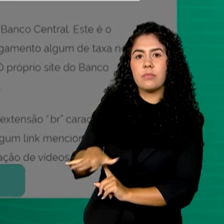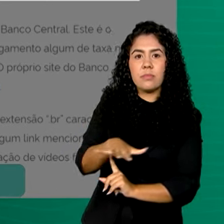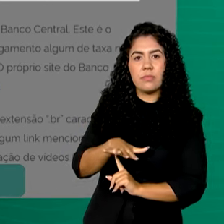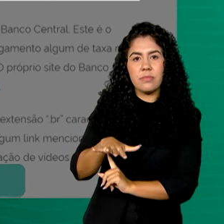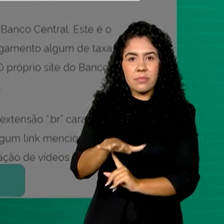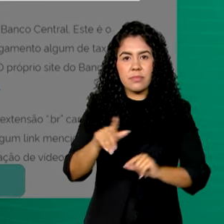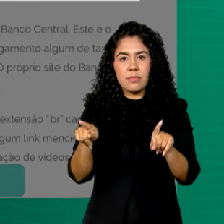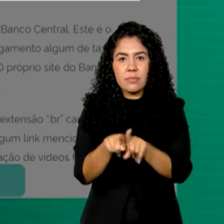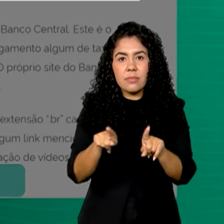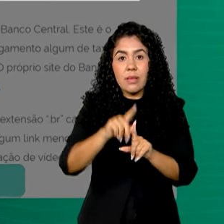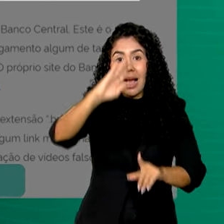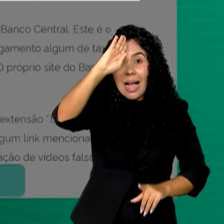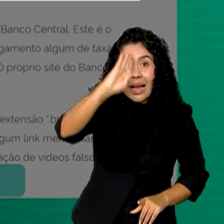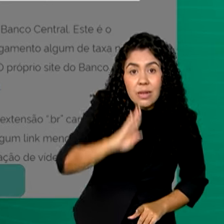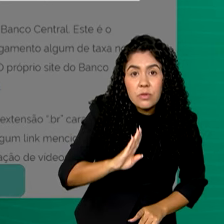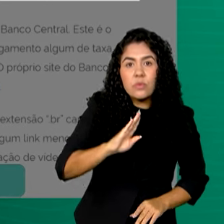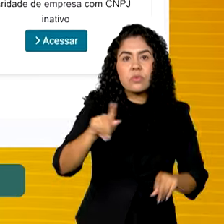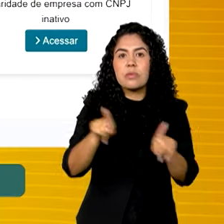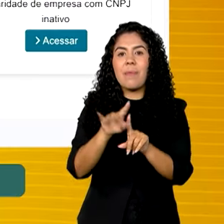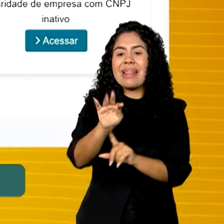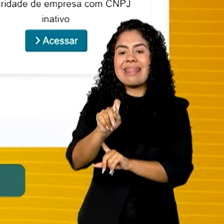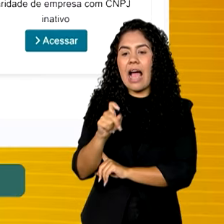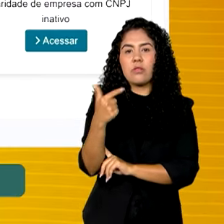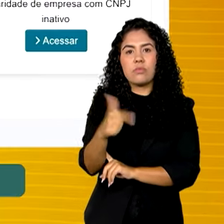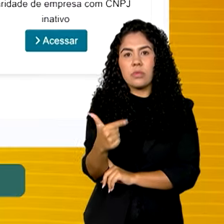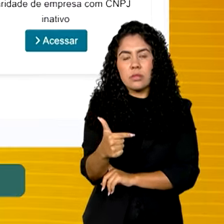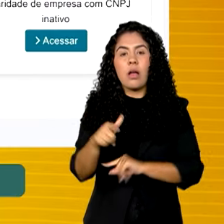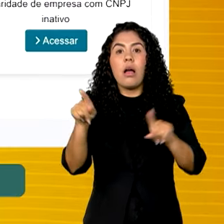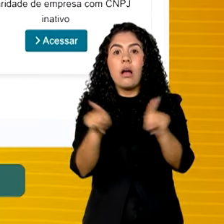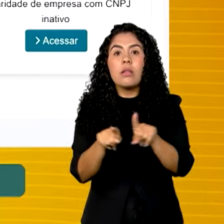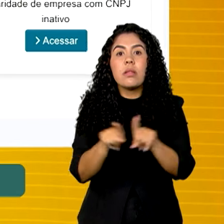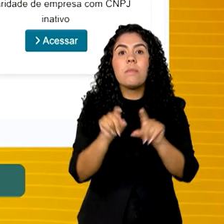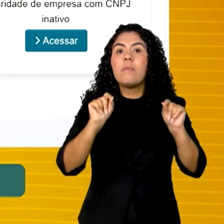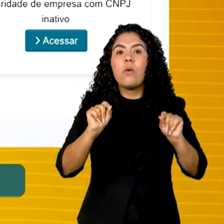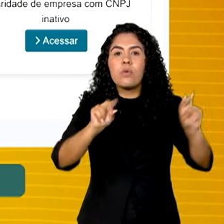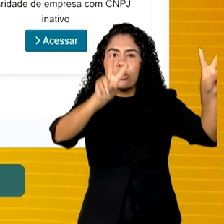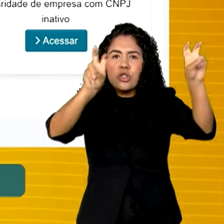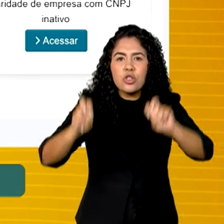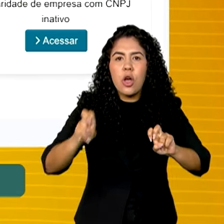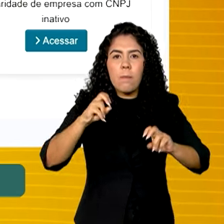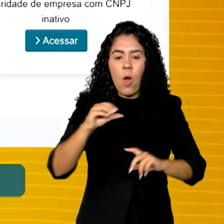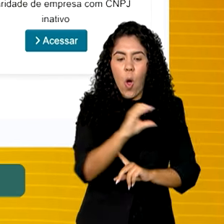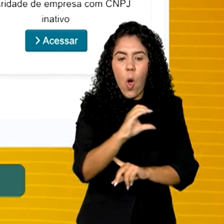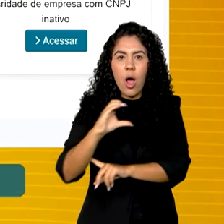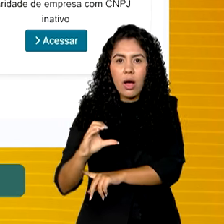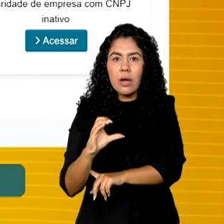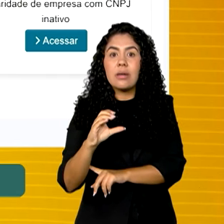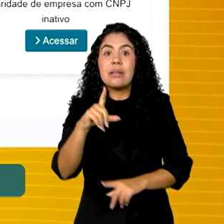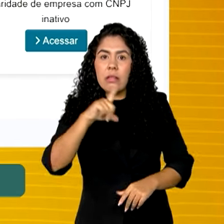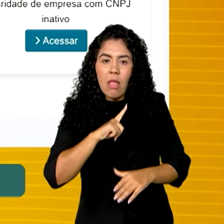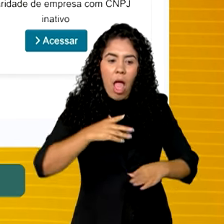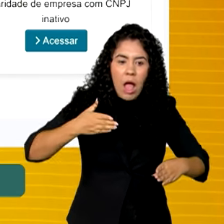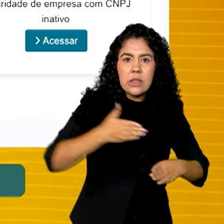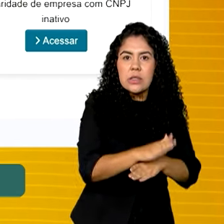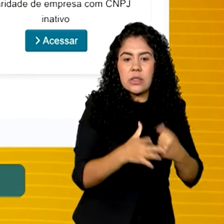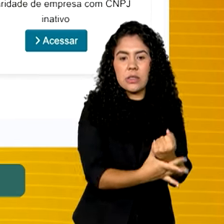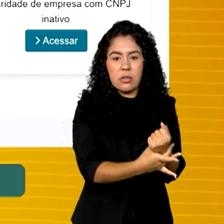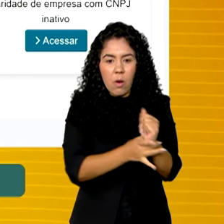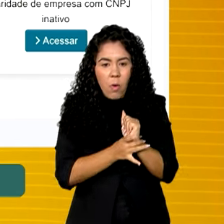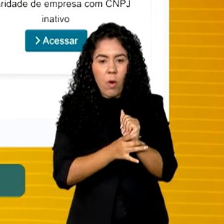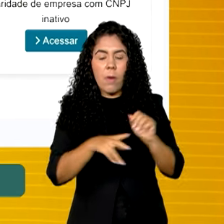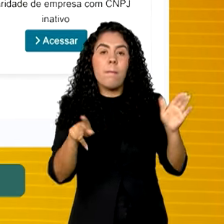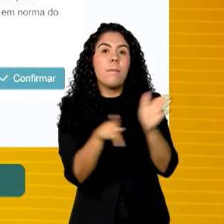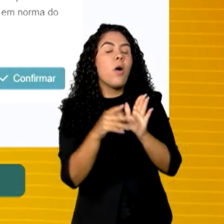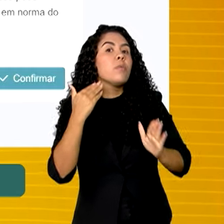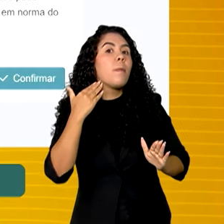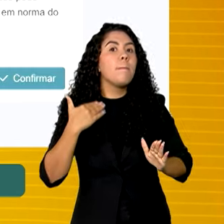gratuito e sem taxas depósitos esquecidos em contas correntes são acessados de forma segura no site do Banco